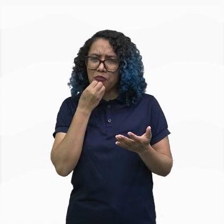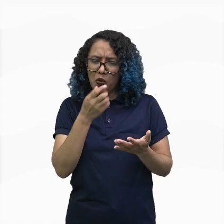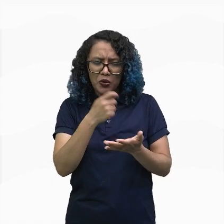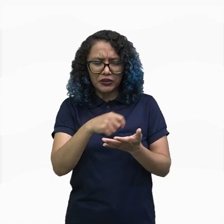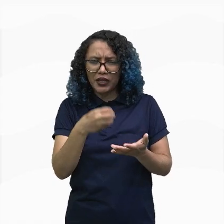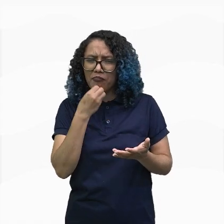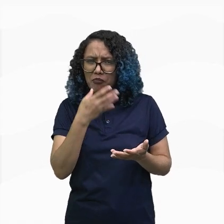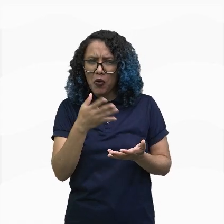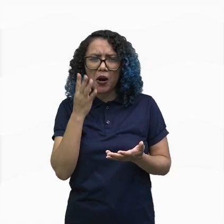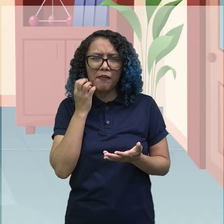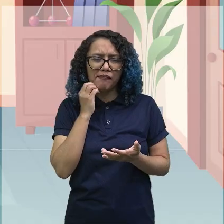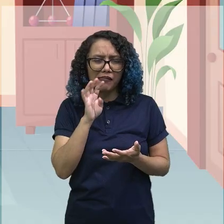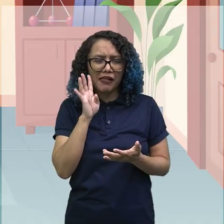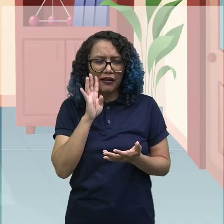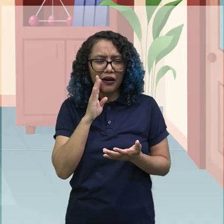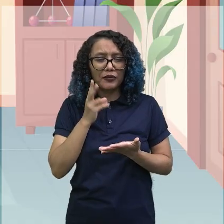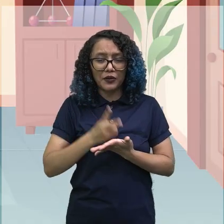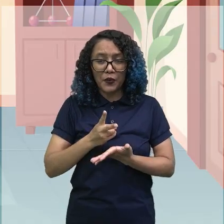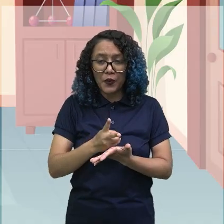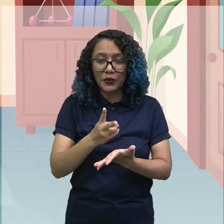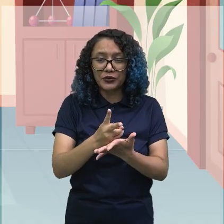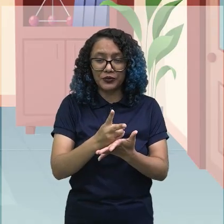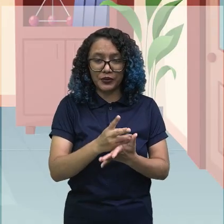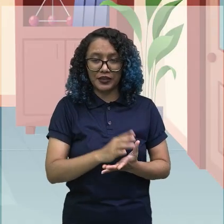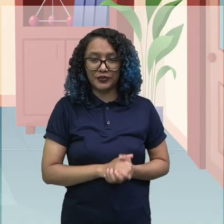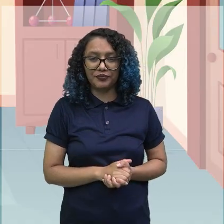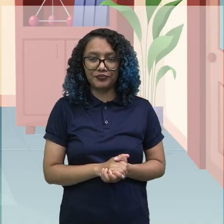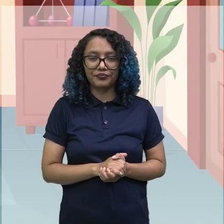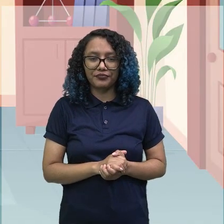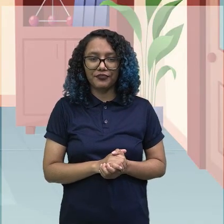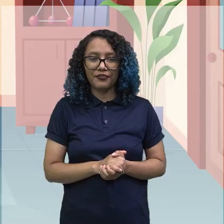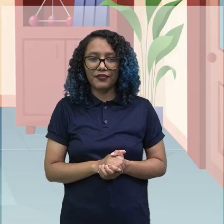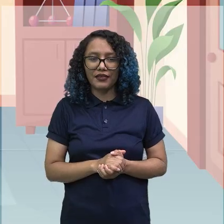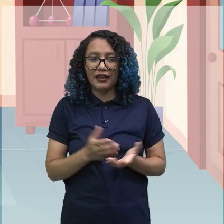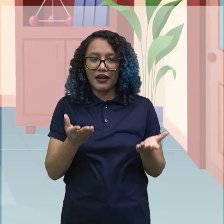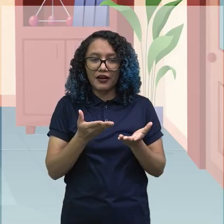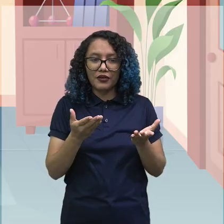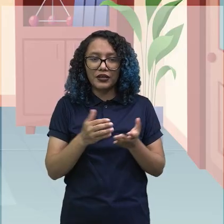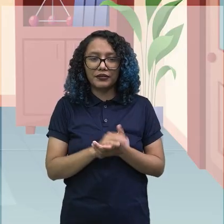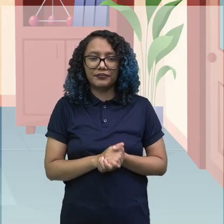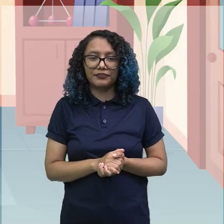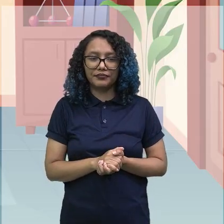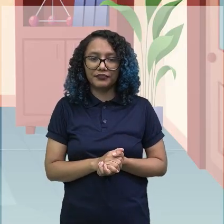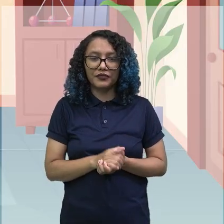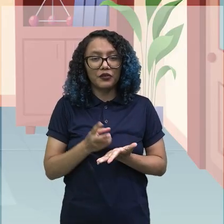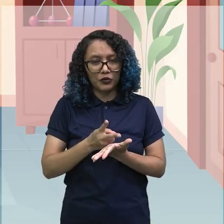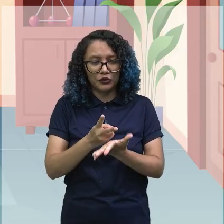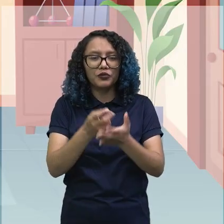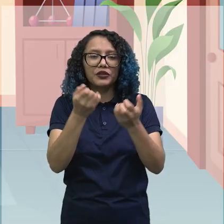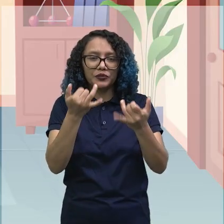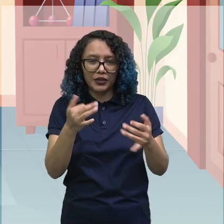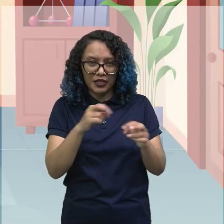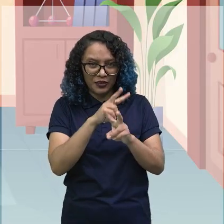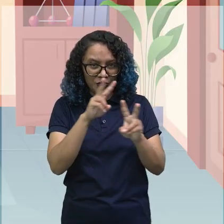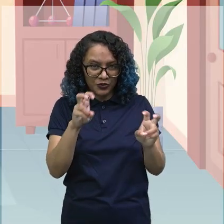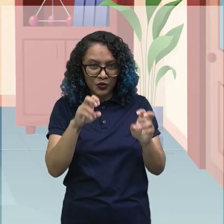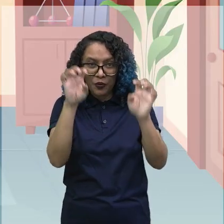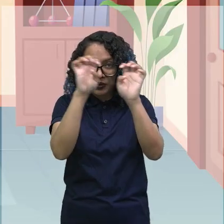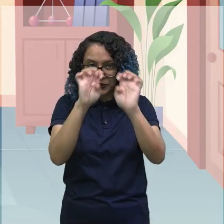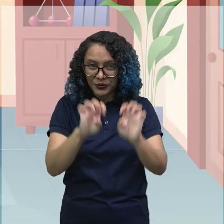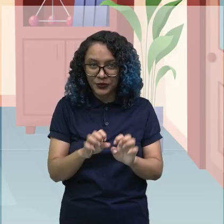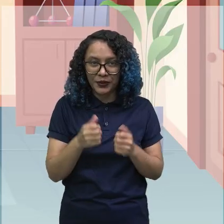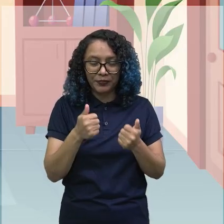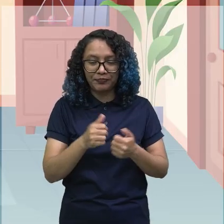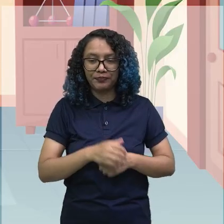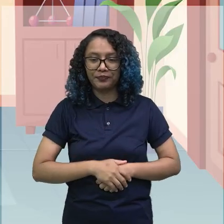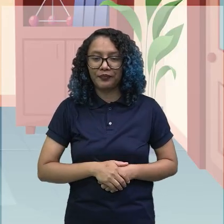Então, vamos continuar ainda no portfólio, a gente vai falar mais sobre sua estrutura.